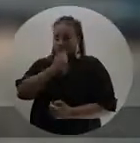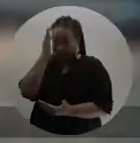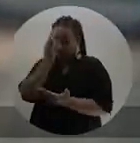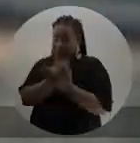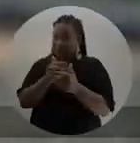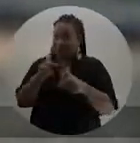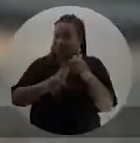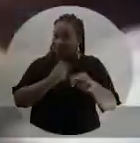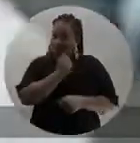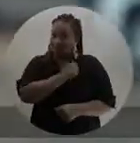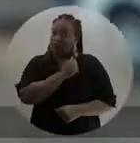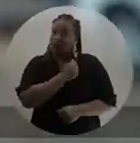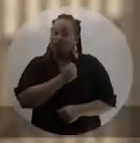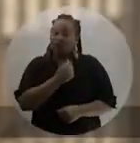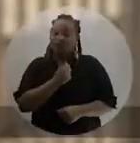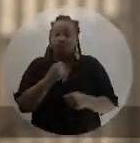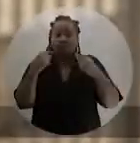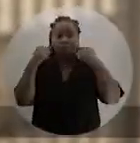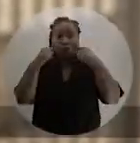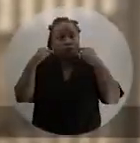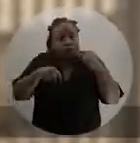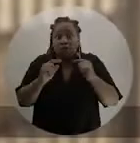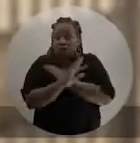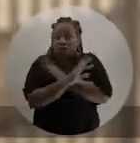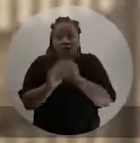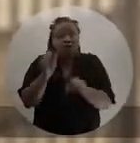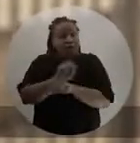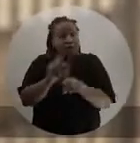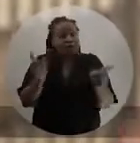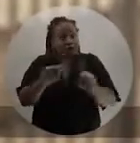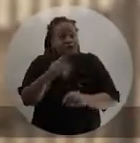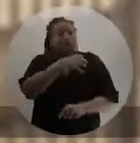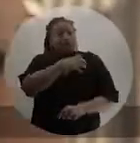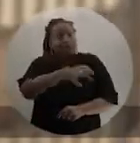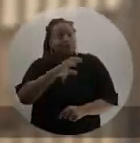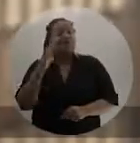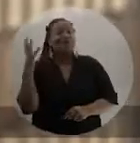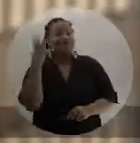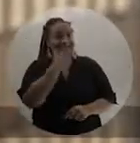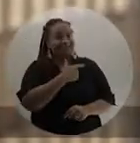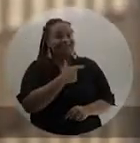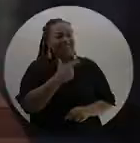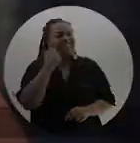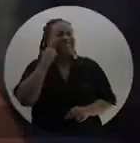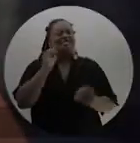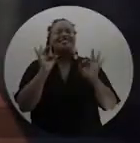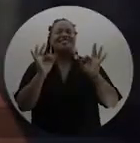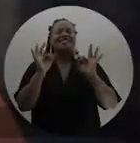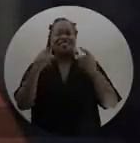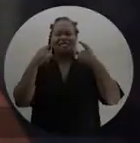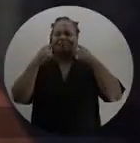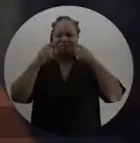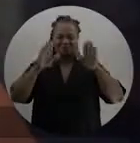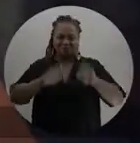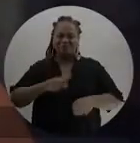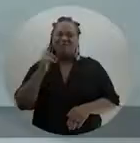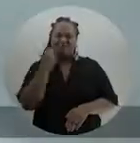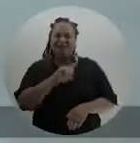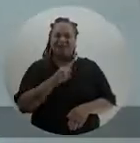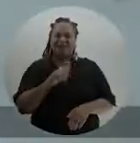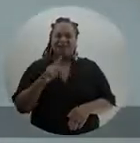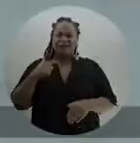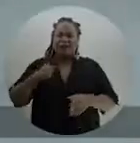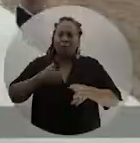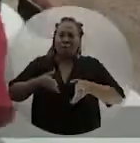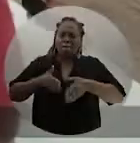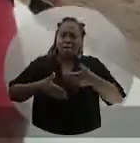muita fé e muito trabalho. Tamo junto. Bruno, essa cidade não pode parar não, viu? Salvador está linda. Eu tenho certeza que Bruno veio para ficar.